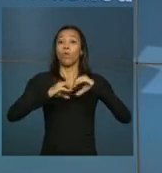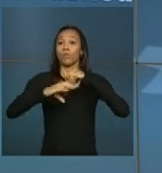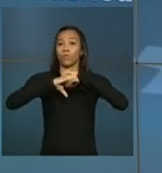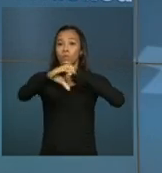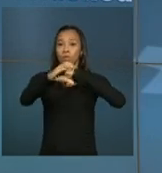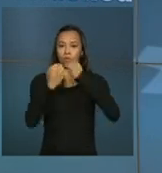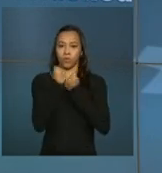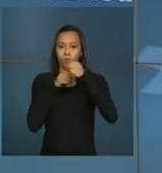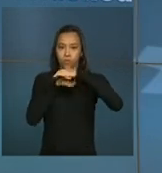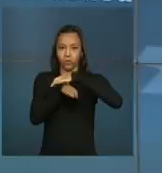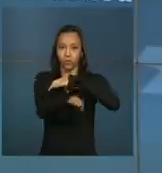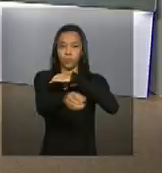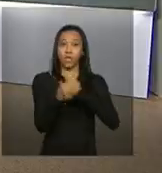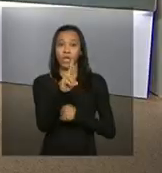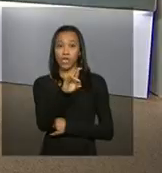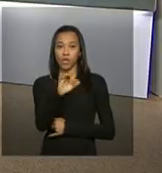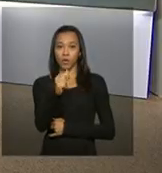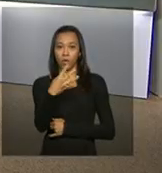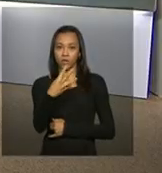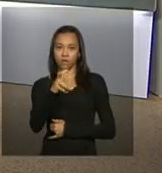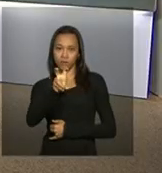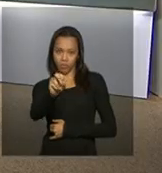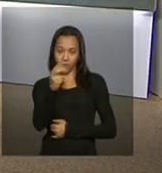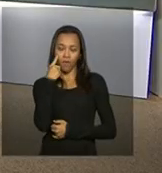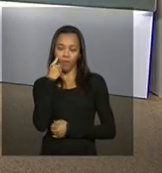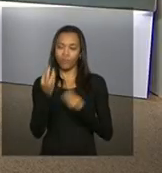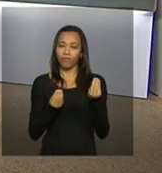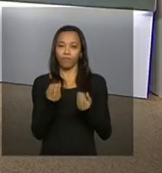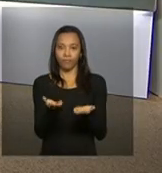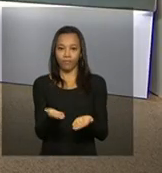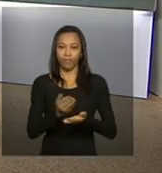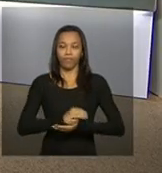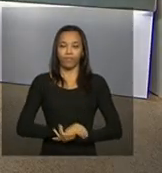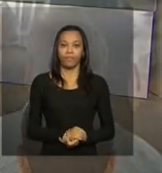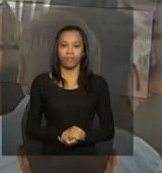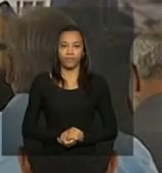Rio 450. Vamos acompanhar.